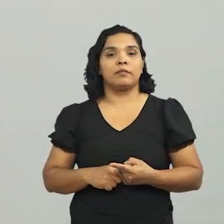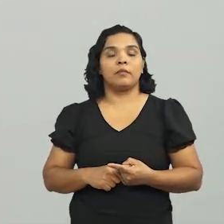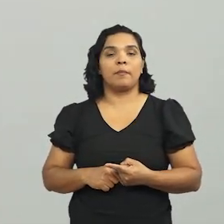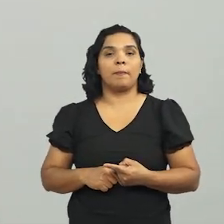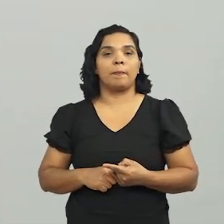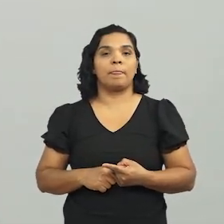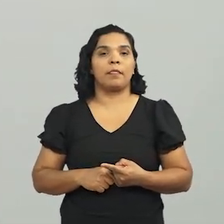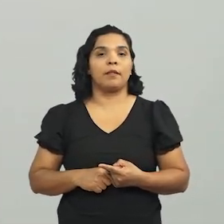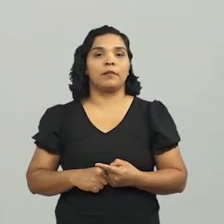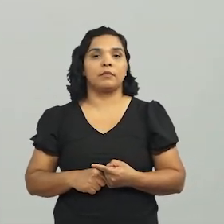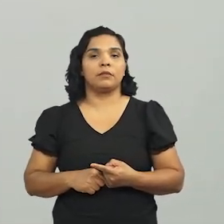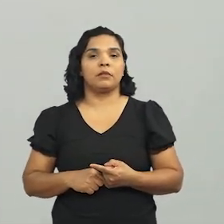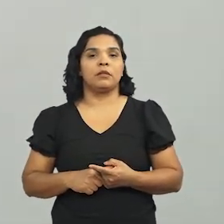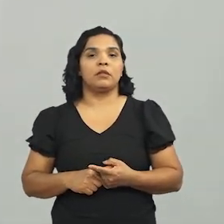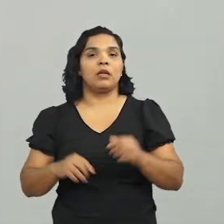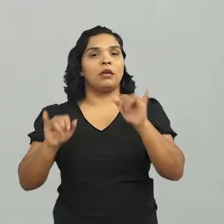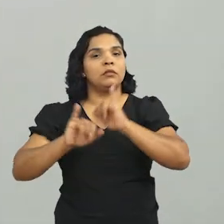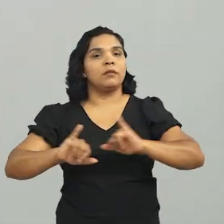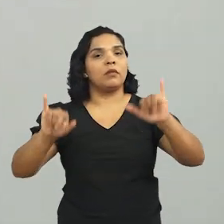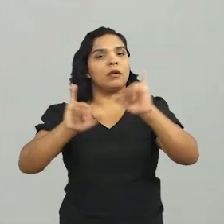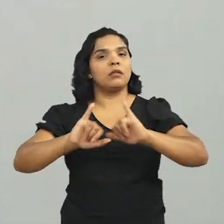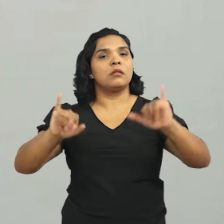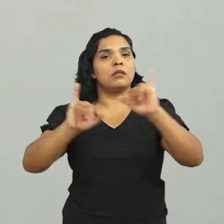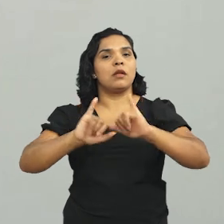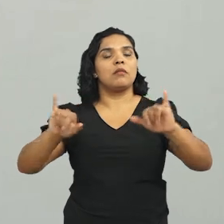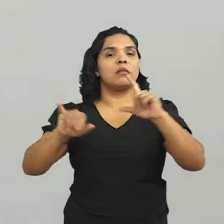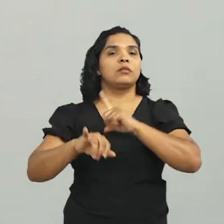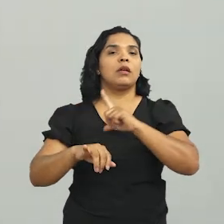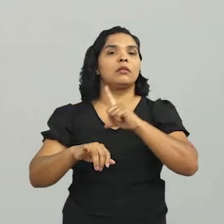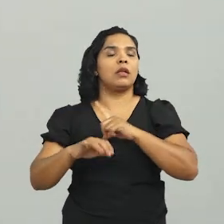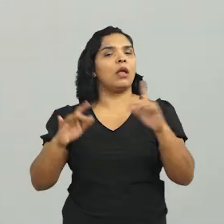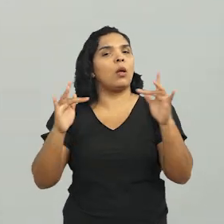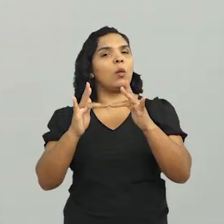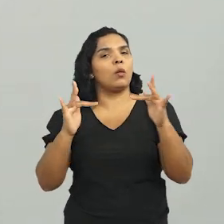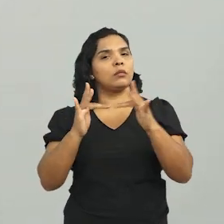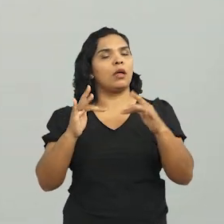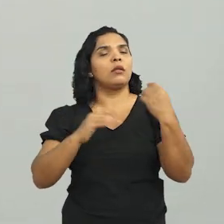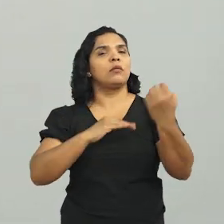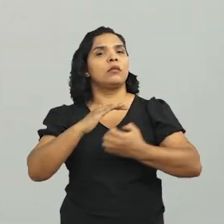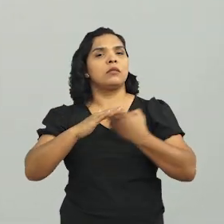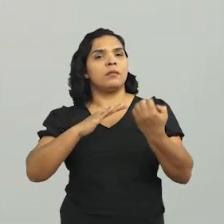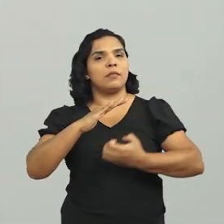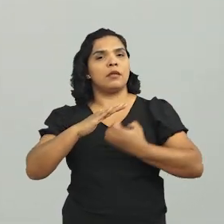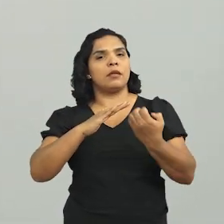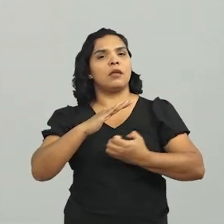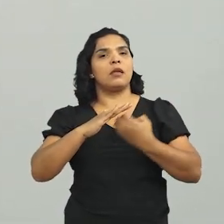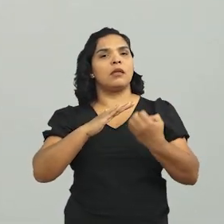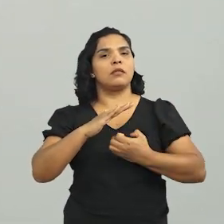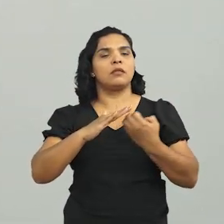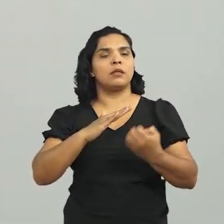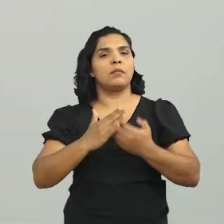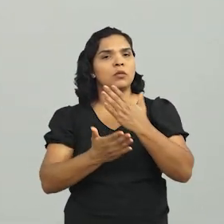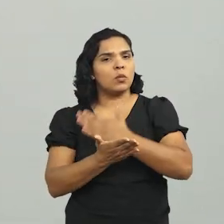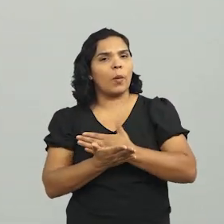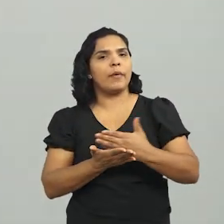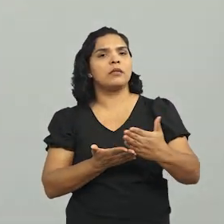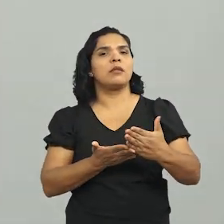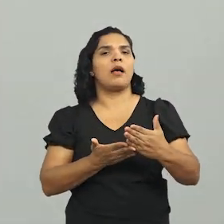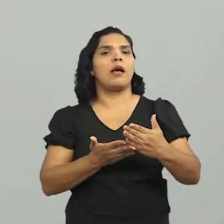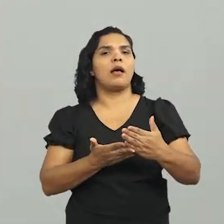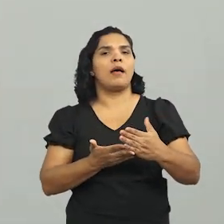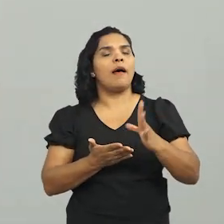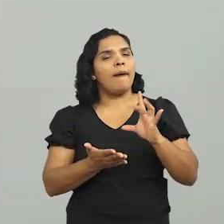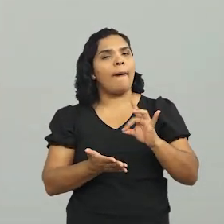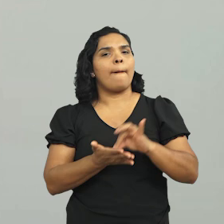né, de algumas divulgações, a gente já tem contato aí com essas empresas, né, para a